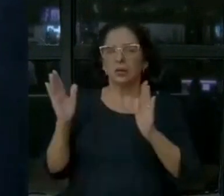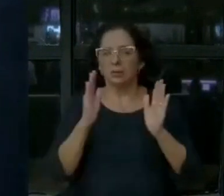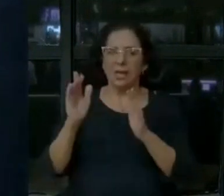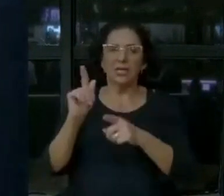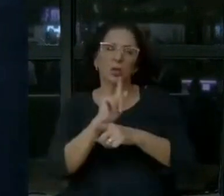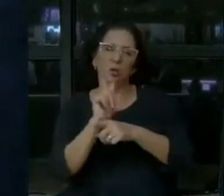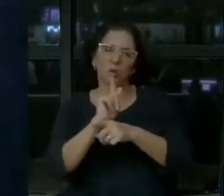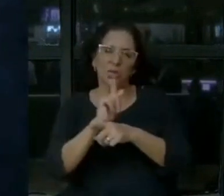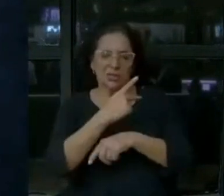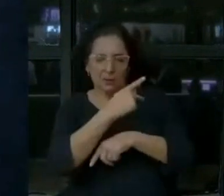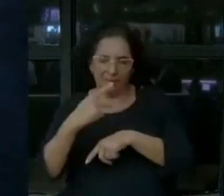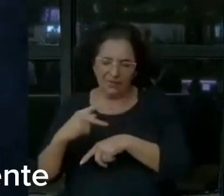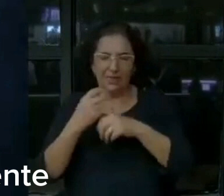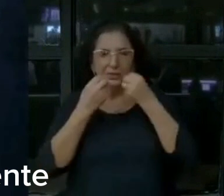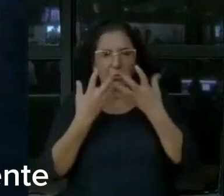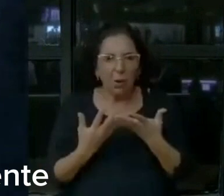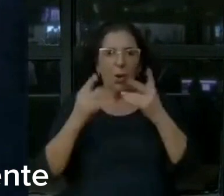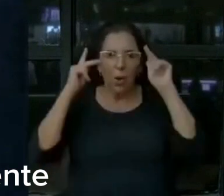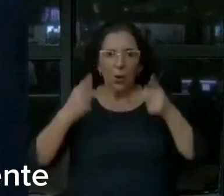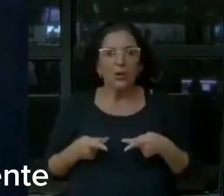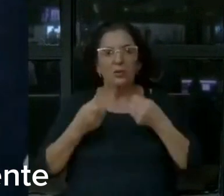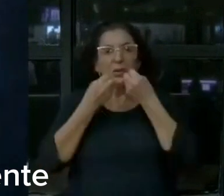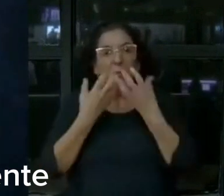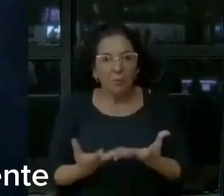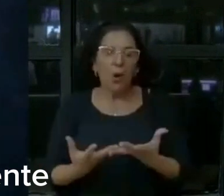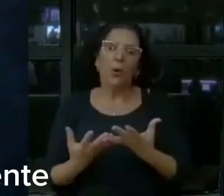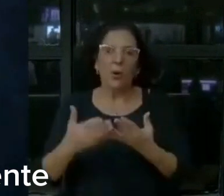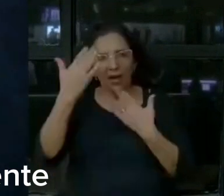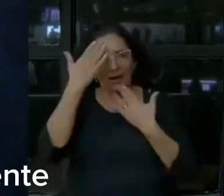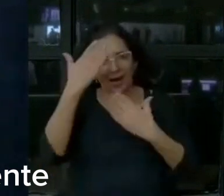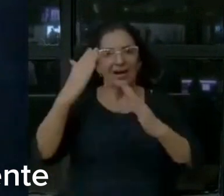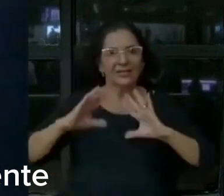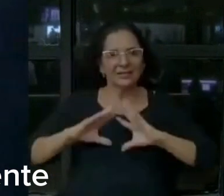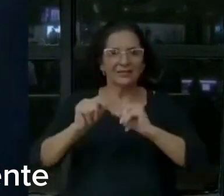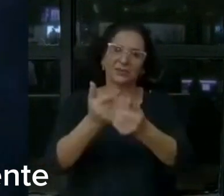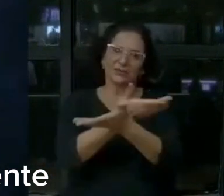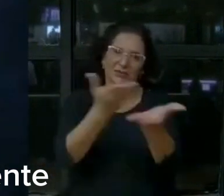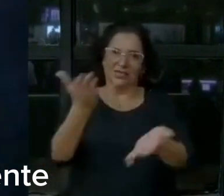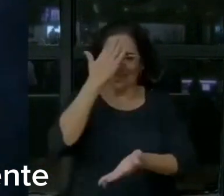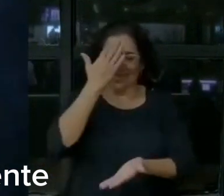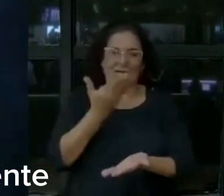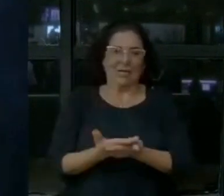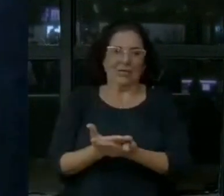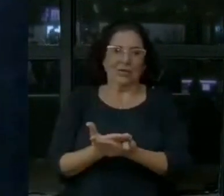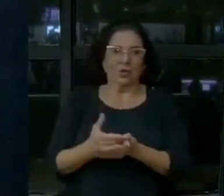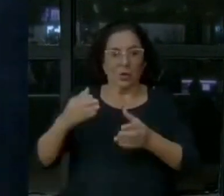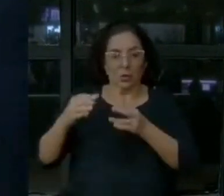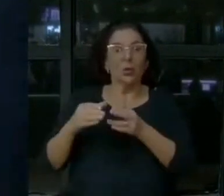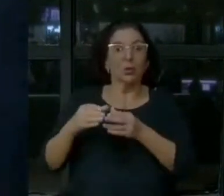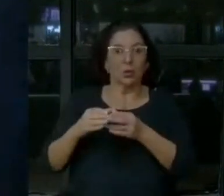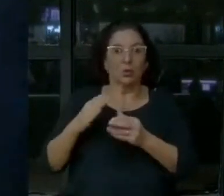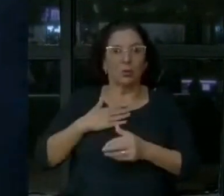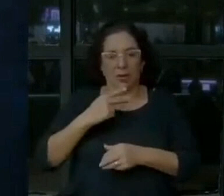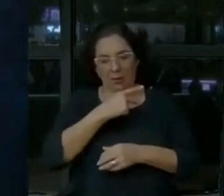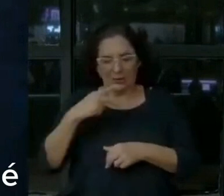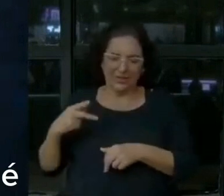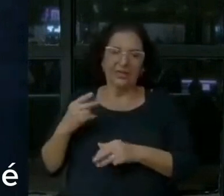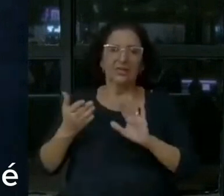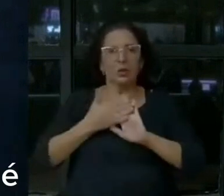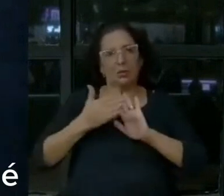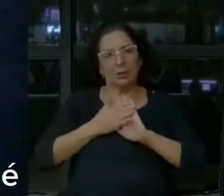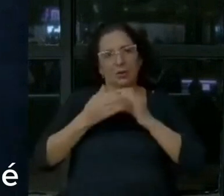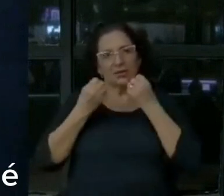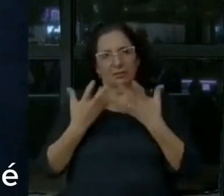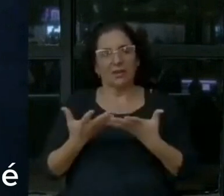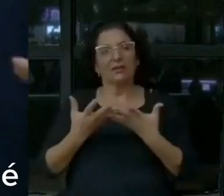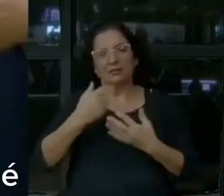gestão reconhecida. E eu agradeço todos vocês que acreditaram na gente, que acreditaram nesse propósito e